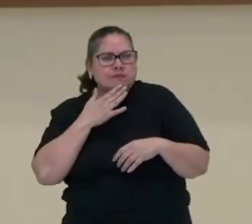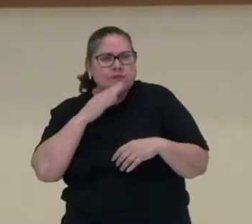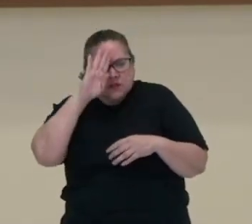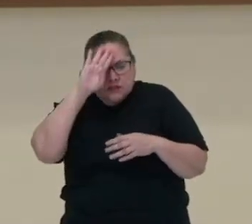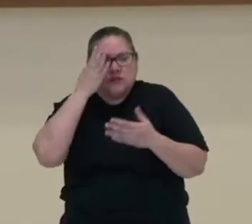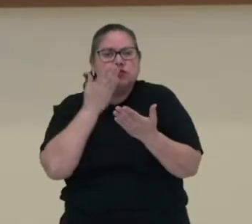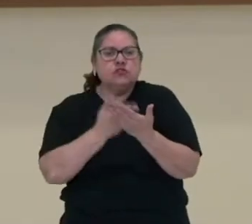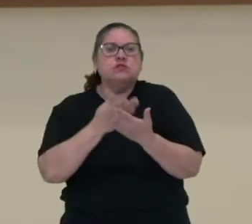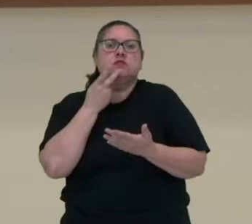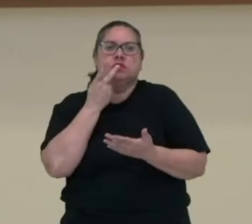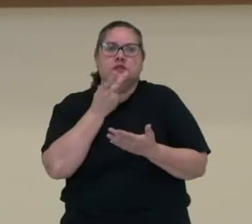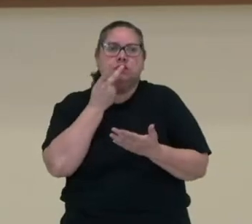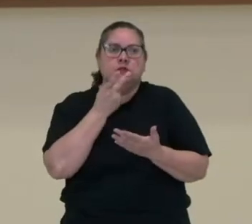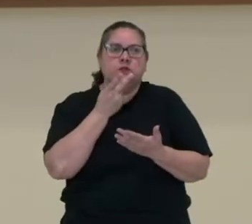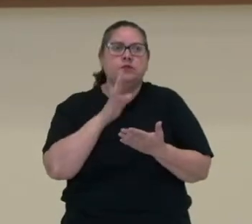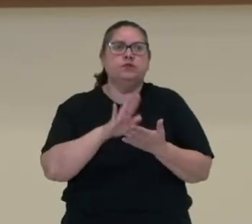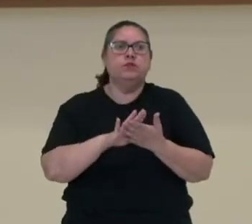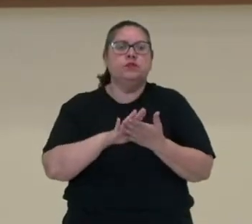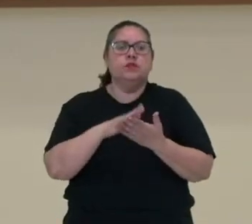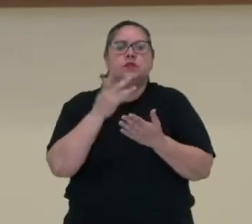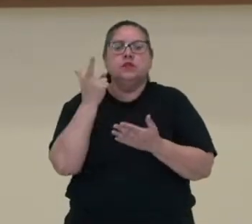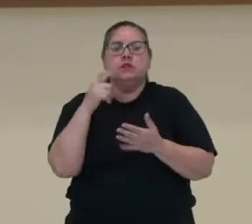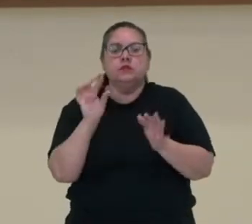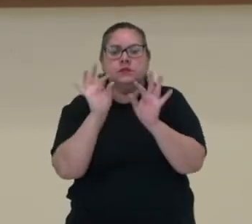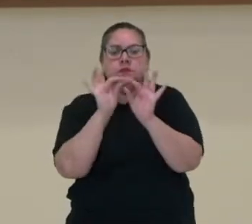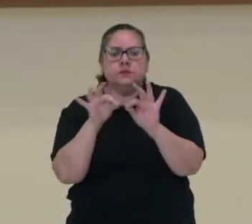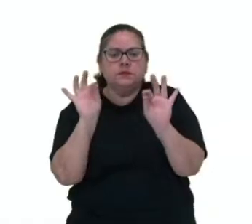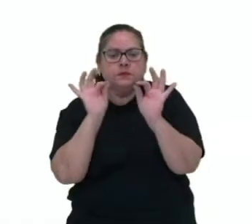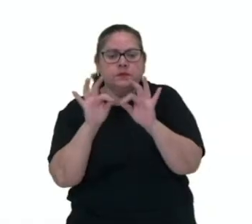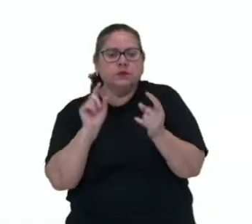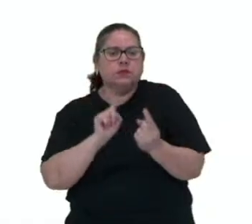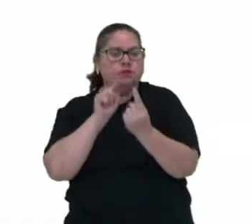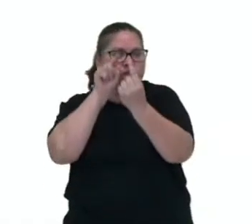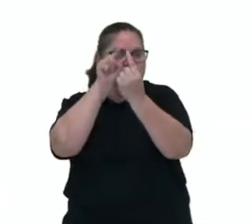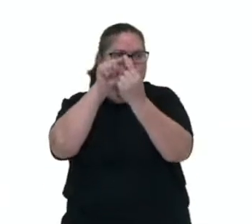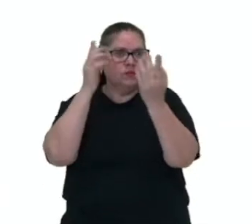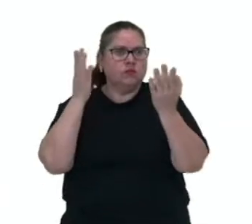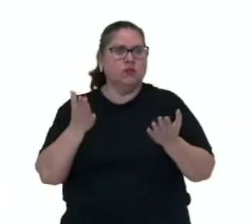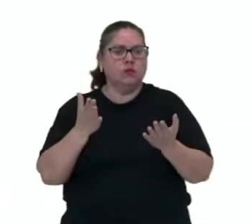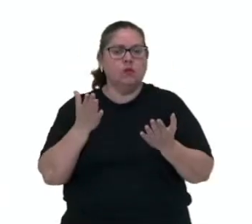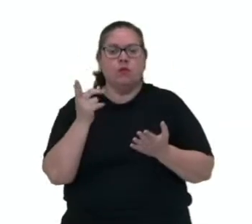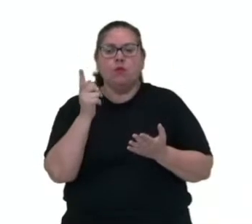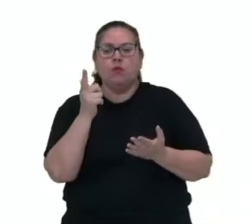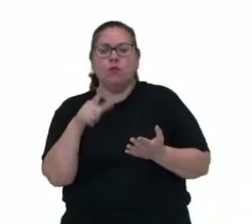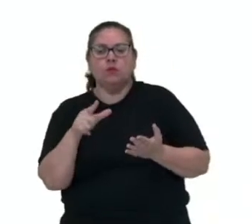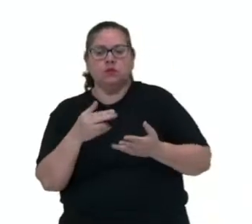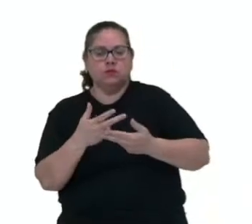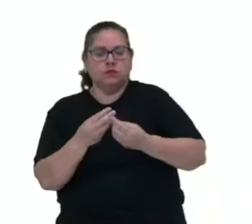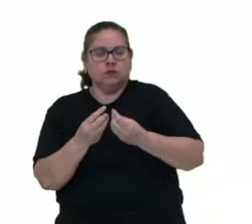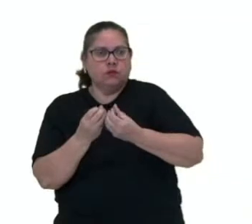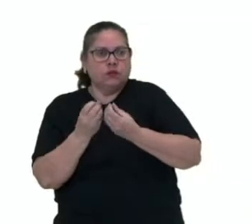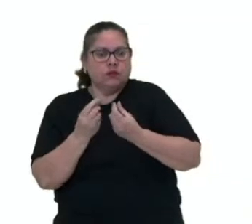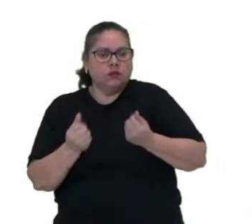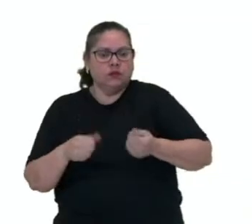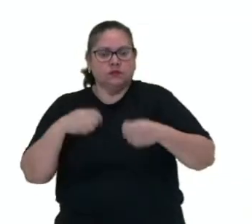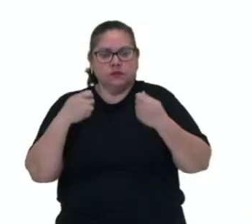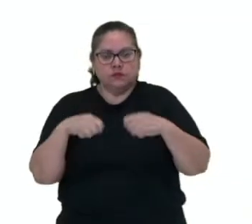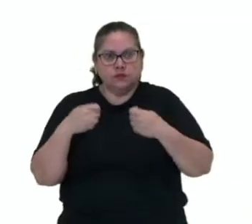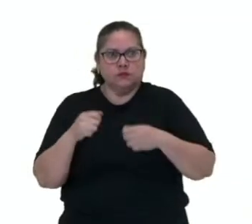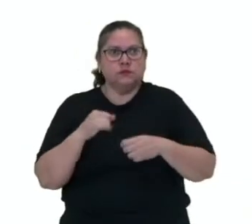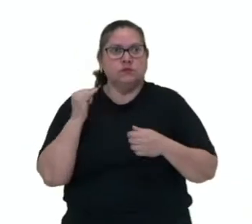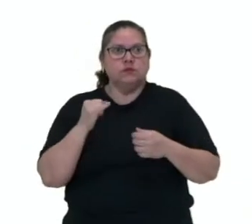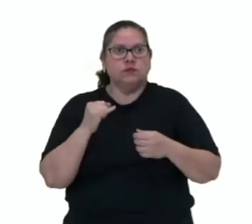acreditem no que você está falando. Depois, a síntese e objetividade, outra qualidade necessária para a